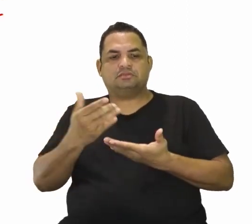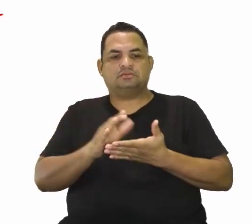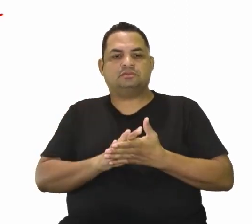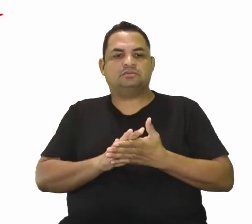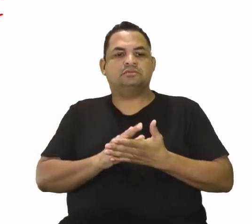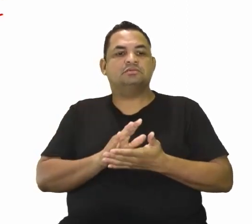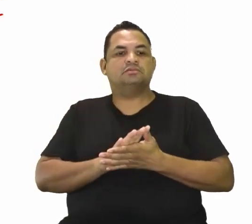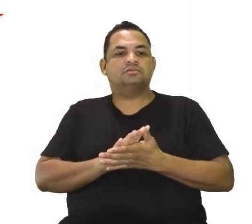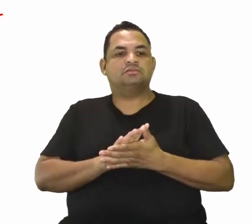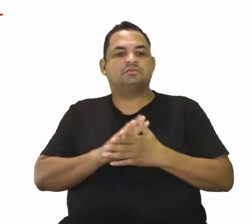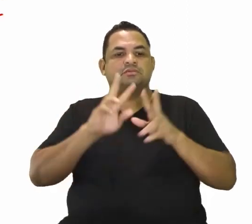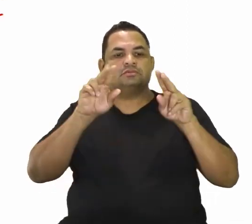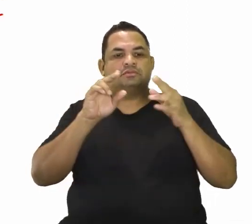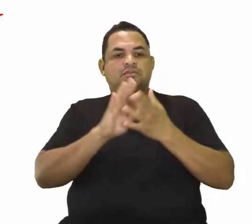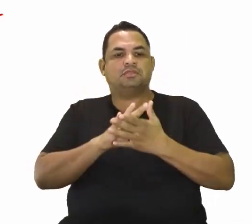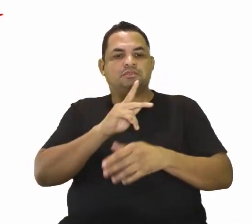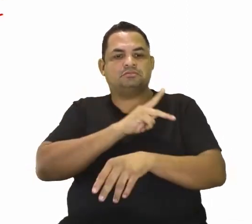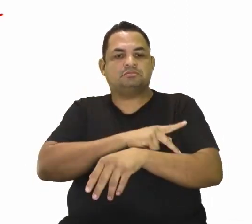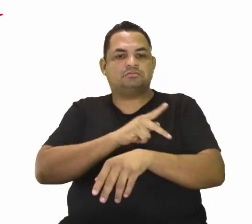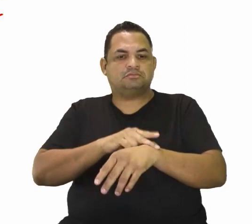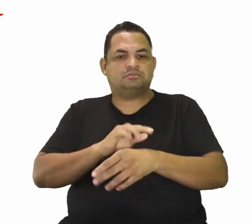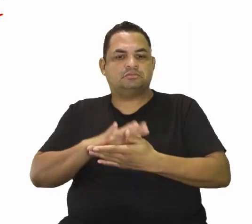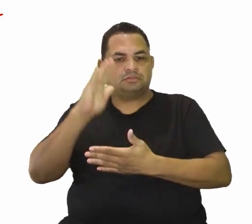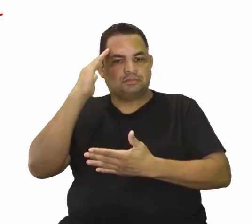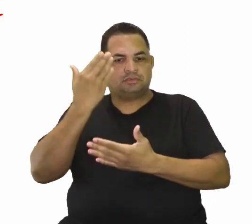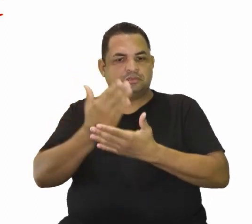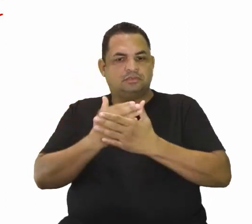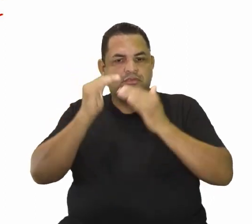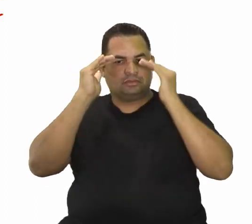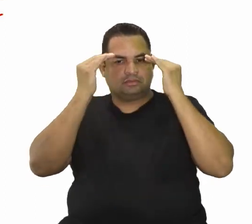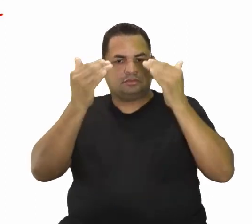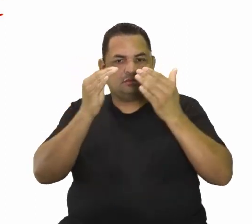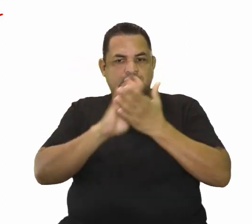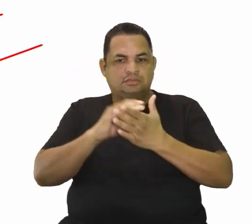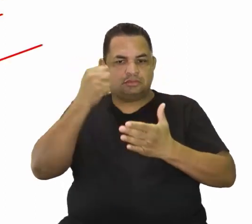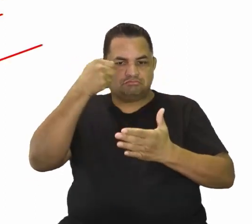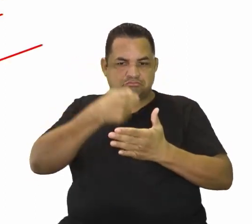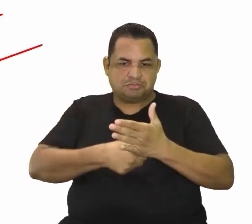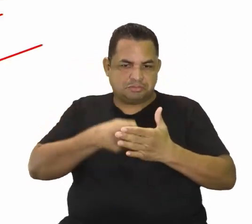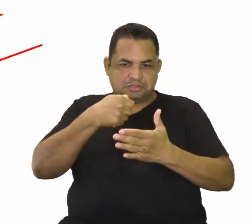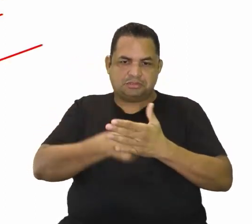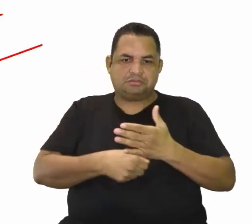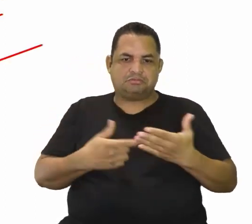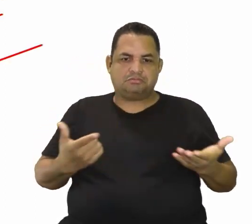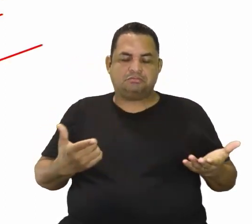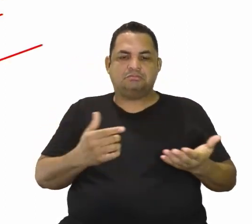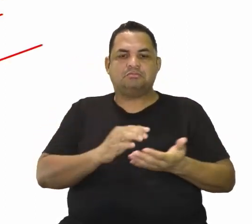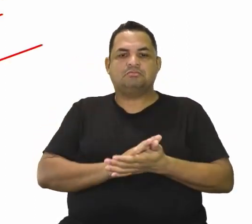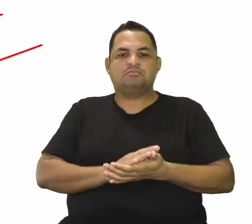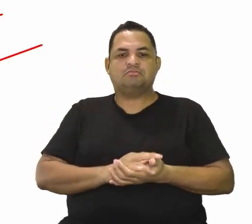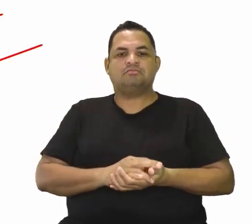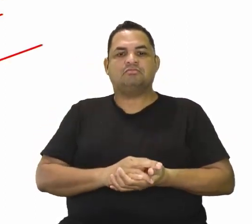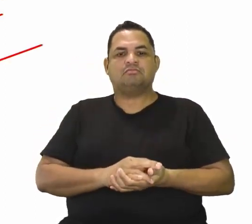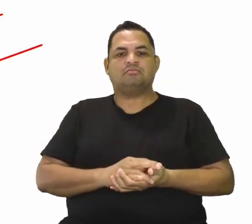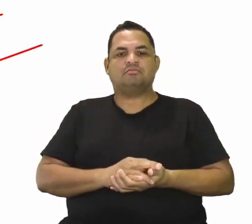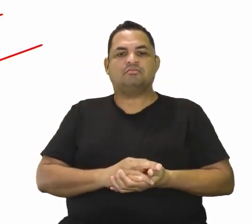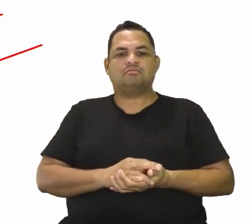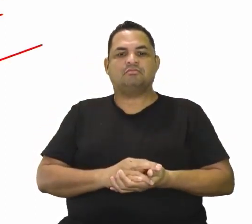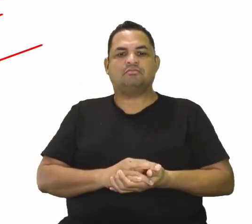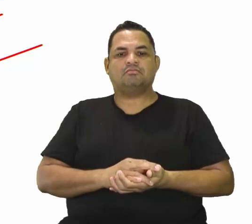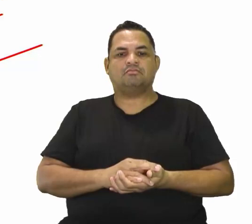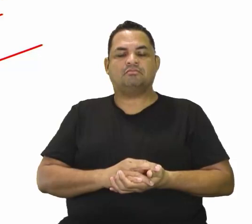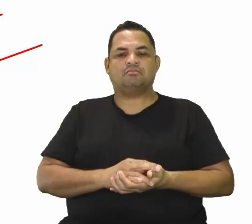e também lemas pedagógicos como crer, obedecer e combater. E aí?